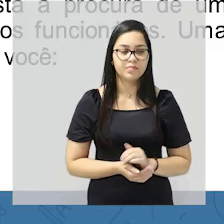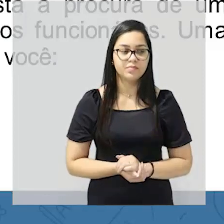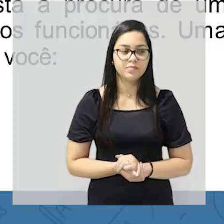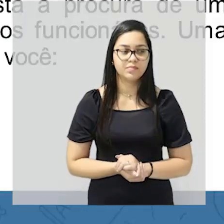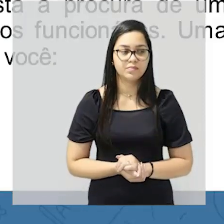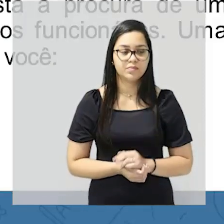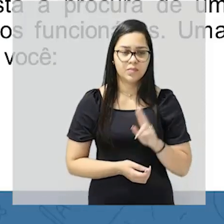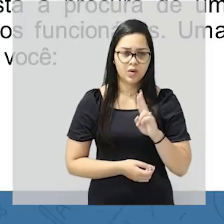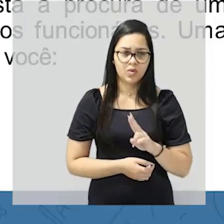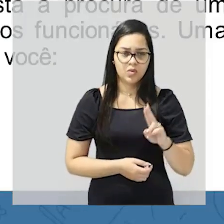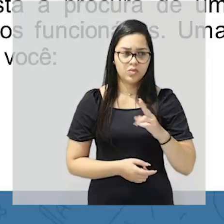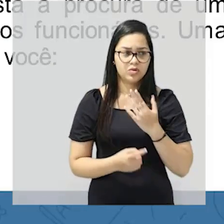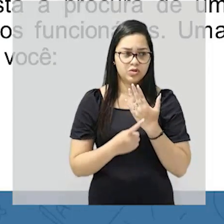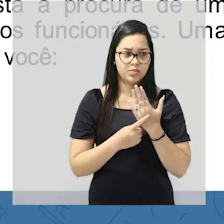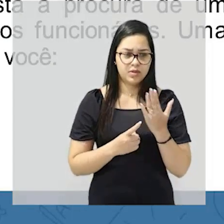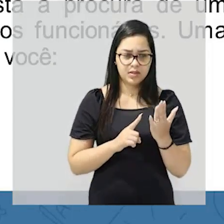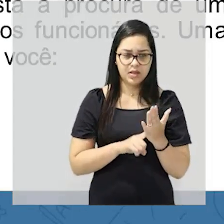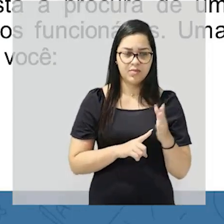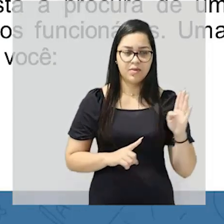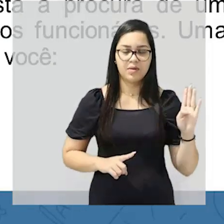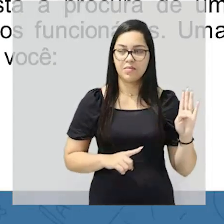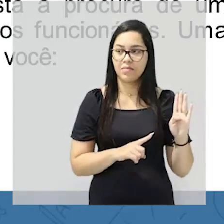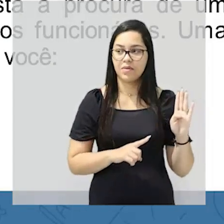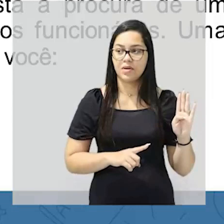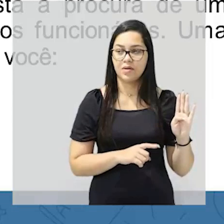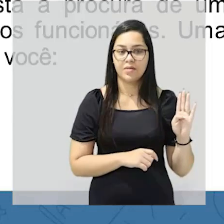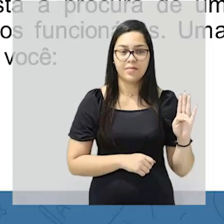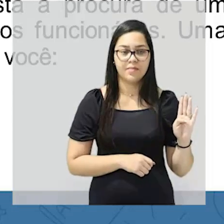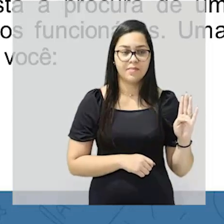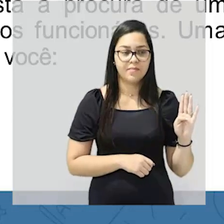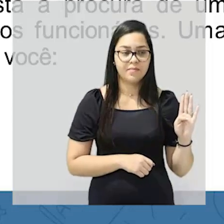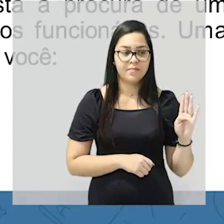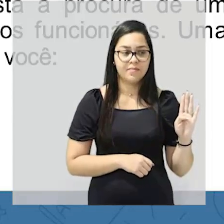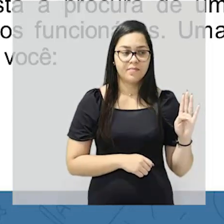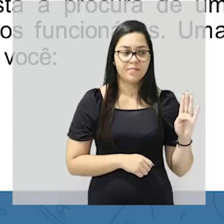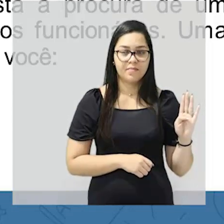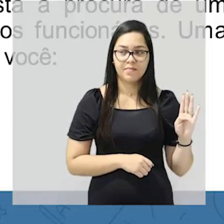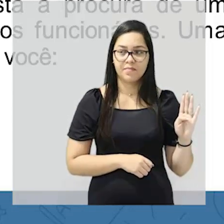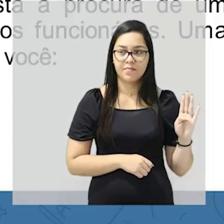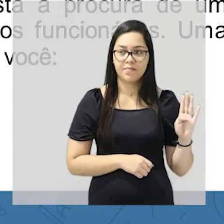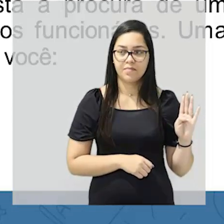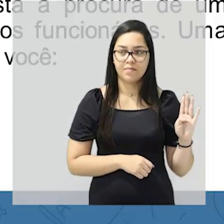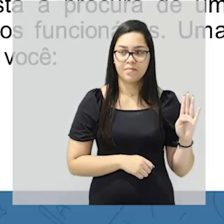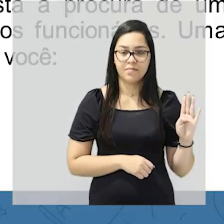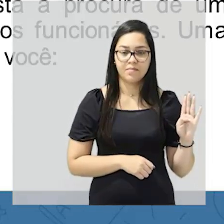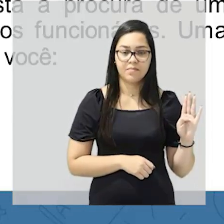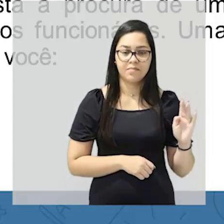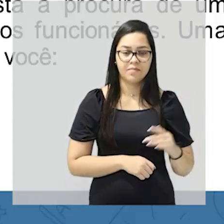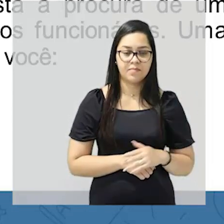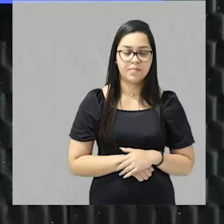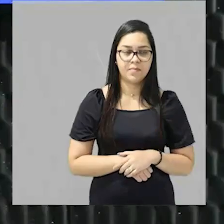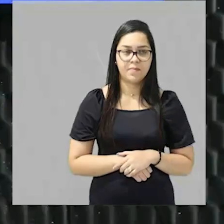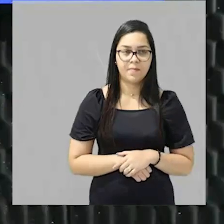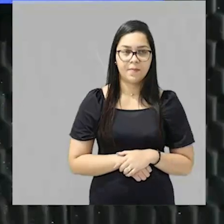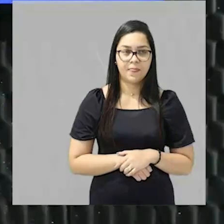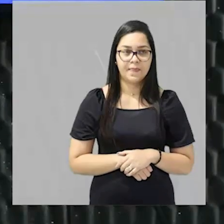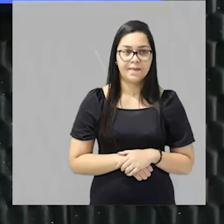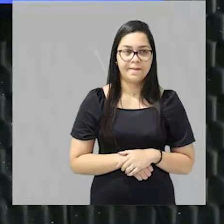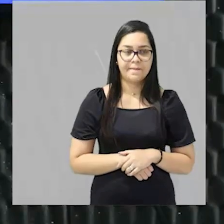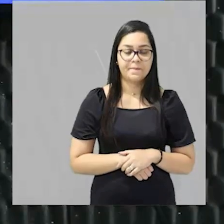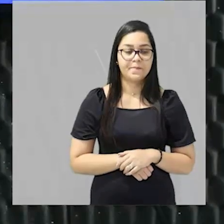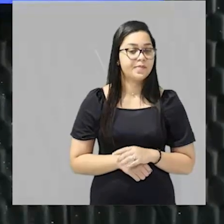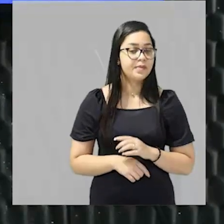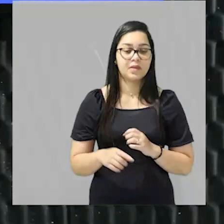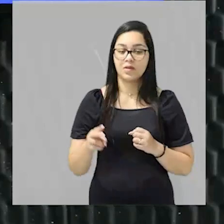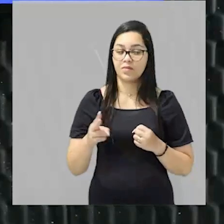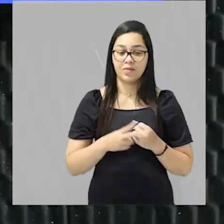emprego. E quem vai redigir essa carta? Você. Por isso a importância das aulas de produção textual, por isso a importância das aulas de língua portuguesa,